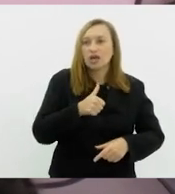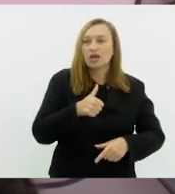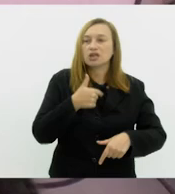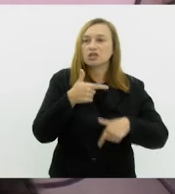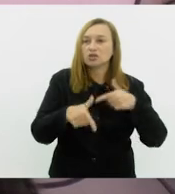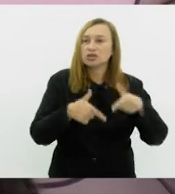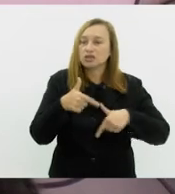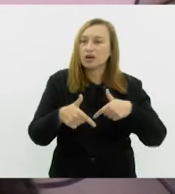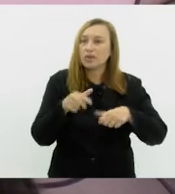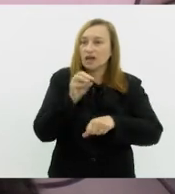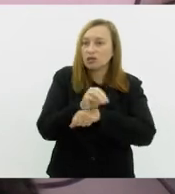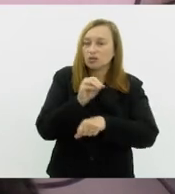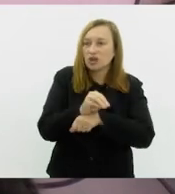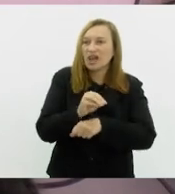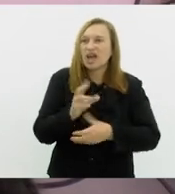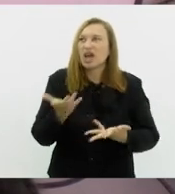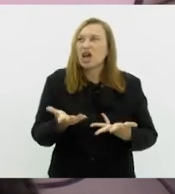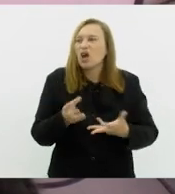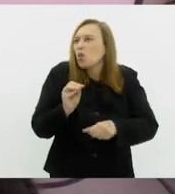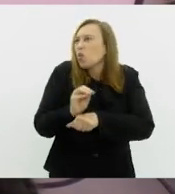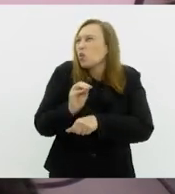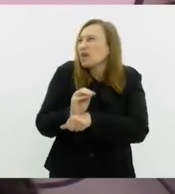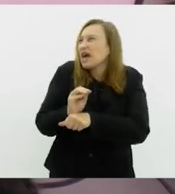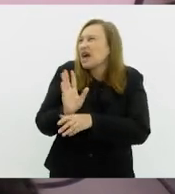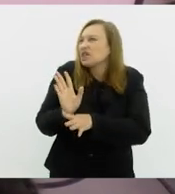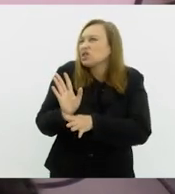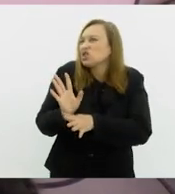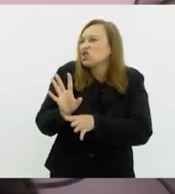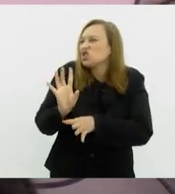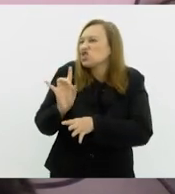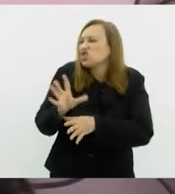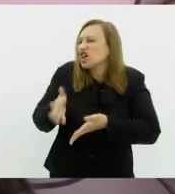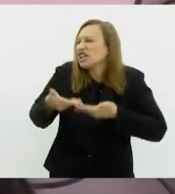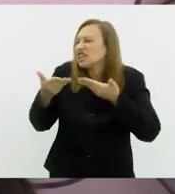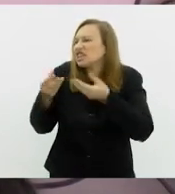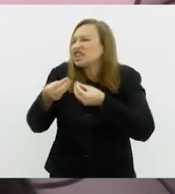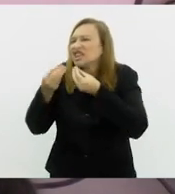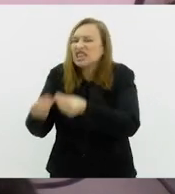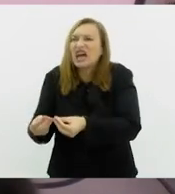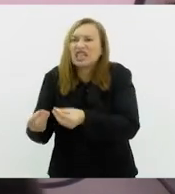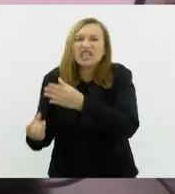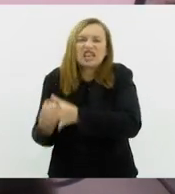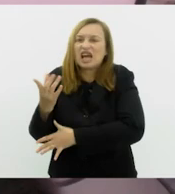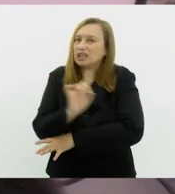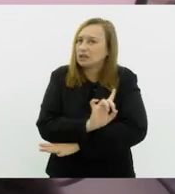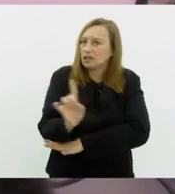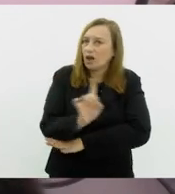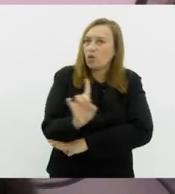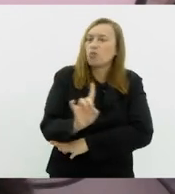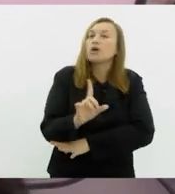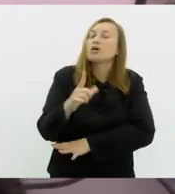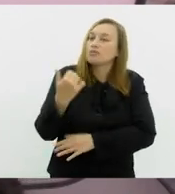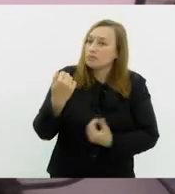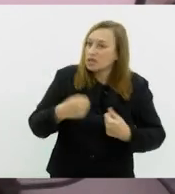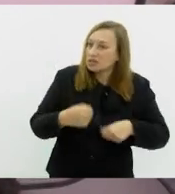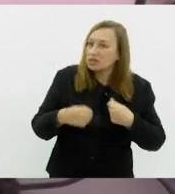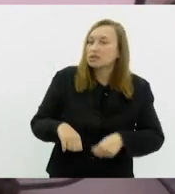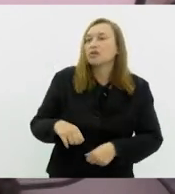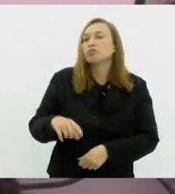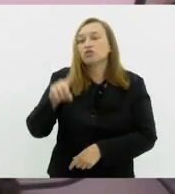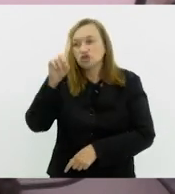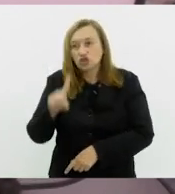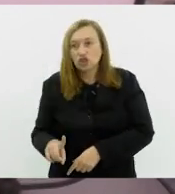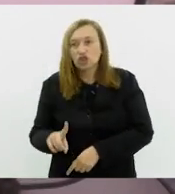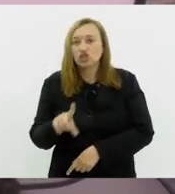o cuidado fosse uma coisa já dada e já construída. E não é. Nós temos o direito a escolher se